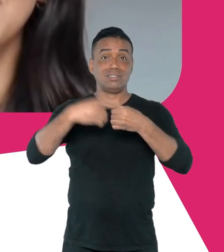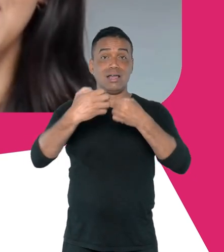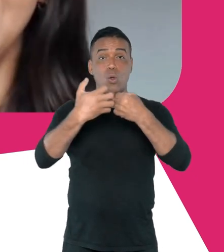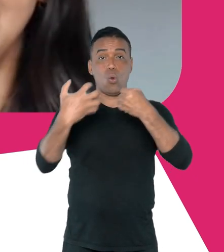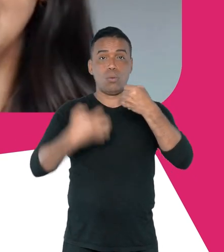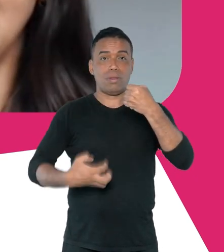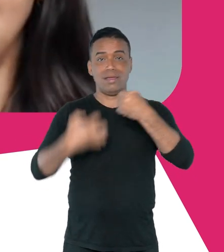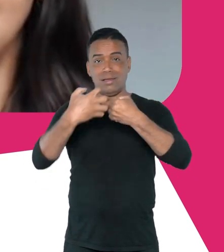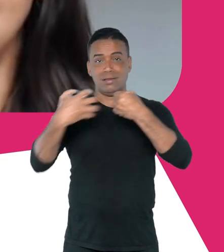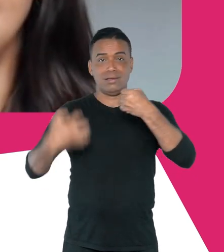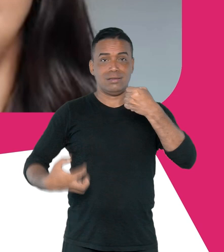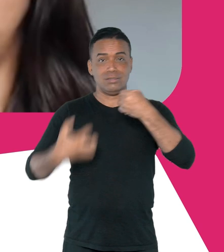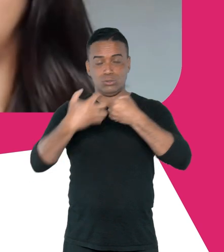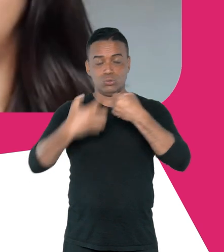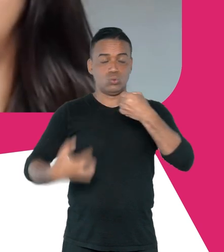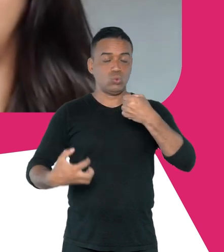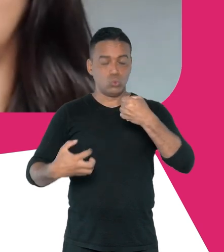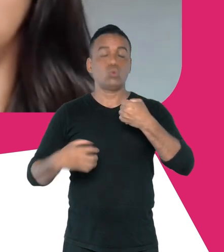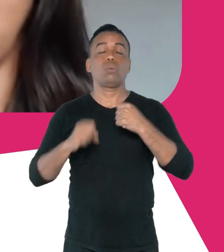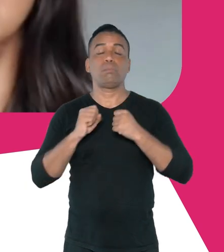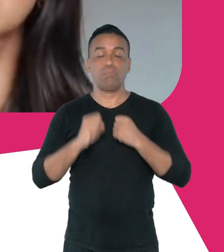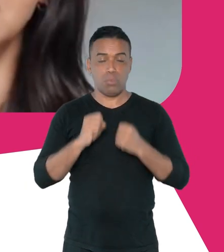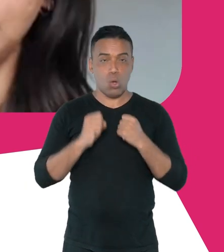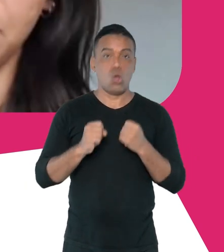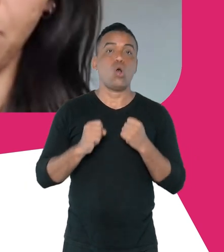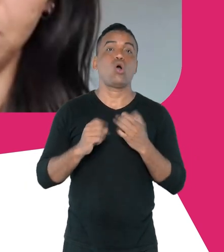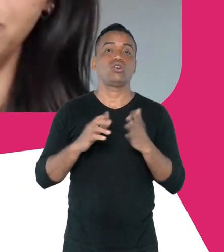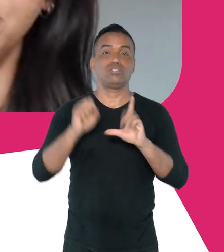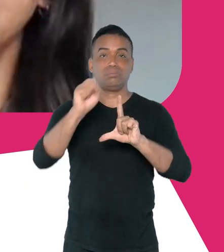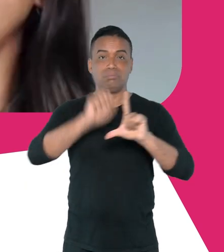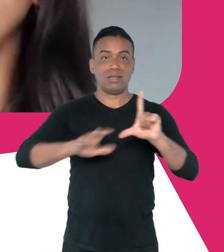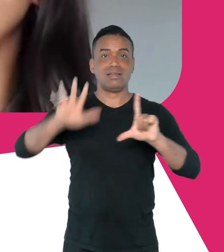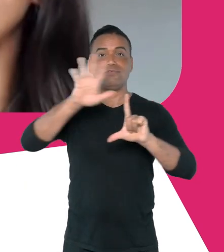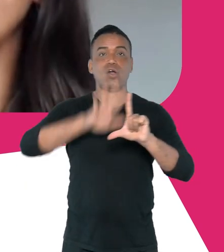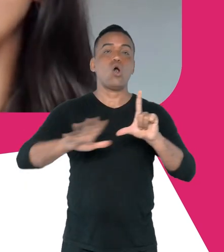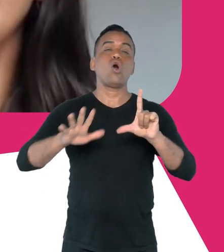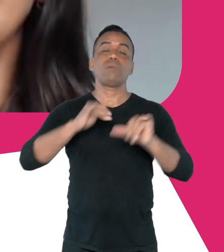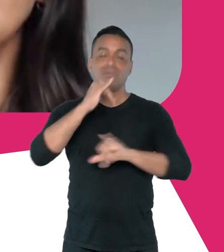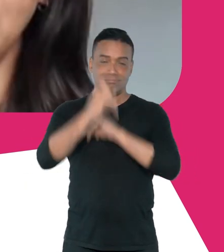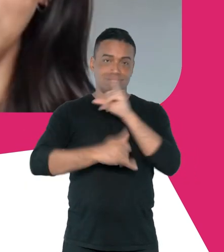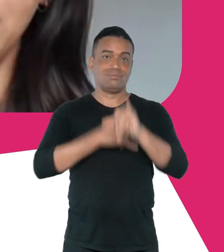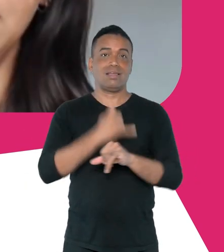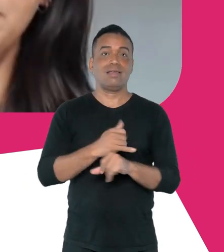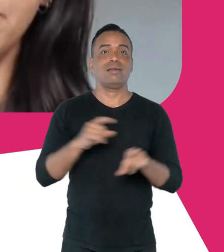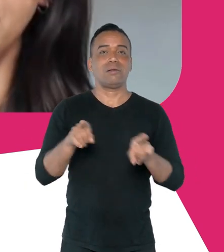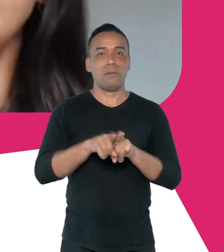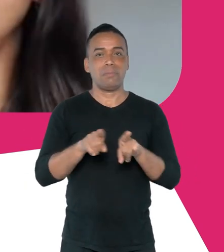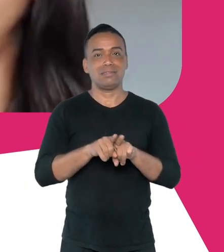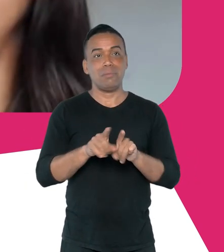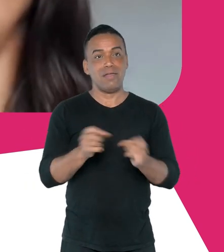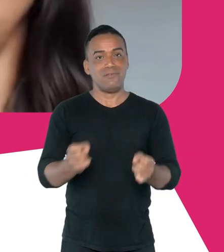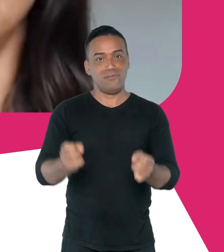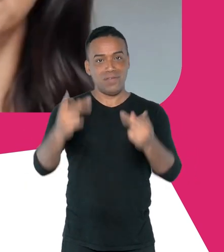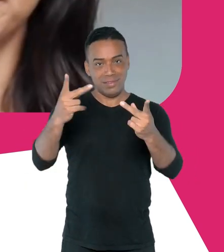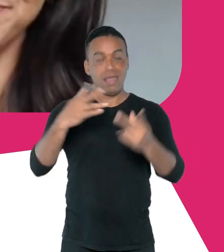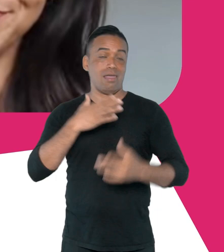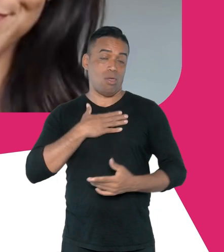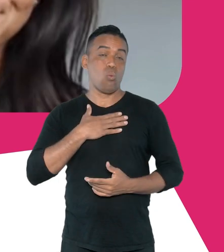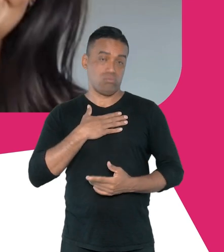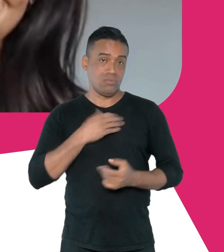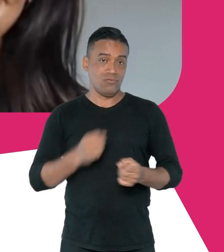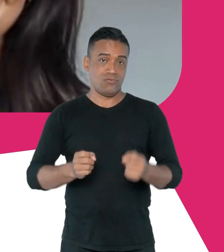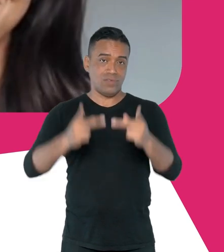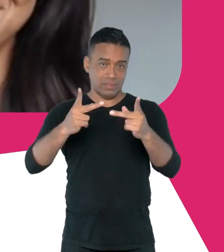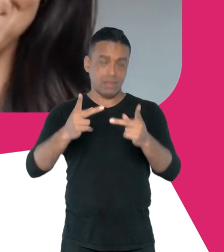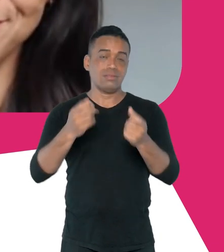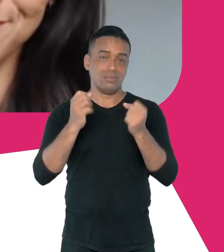momento, ele pode ser encontrado nas plataformas digitais e eu tenho ele para venda também comigo.